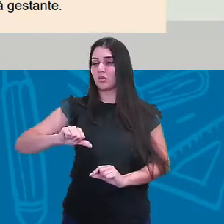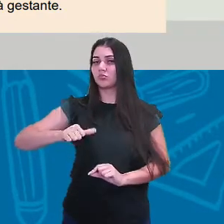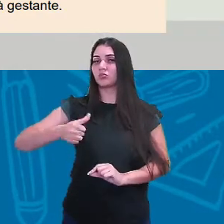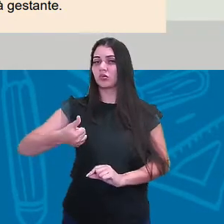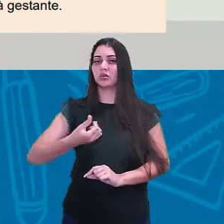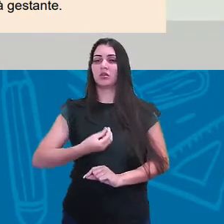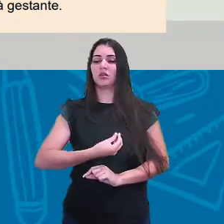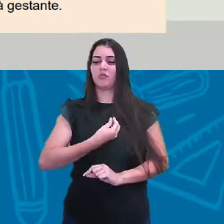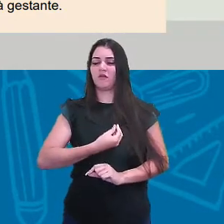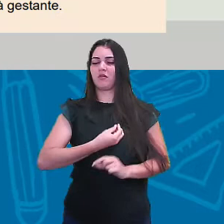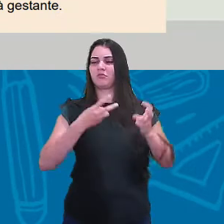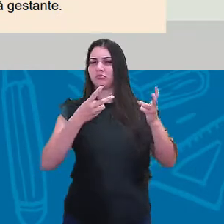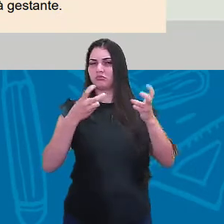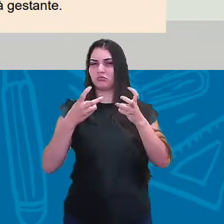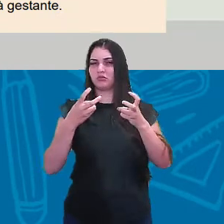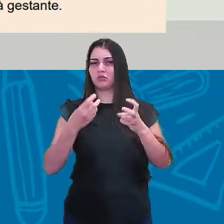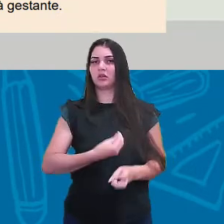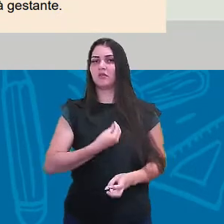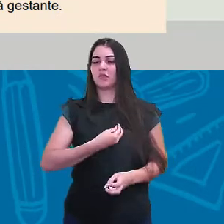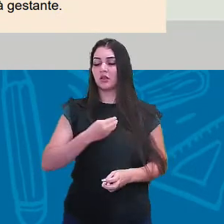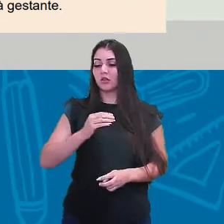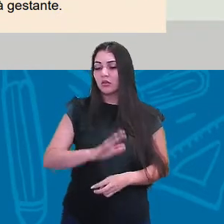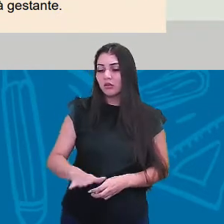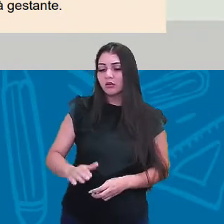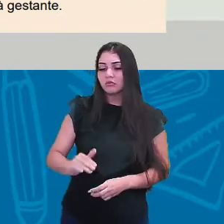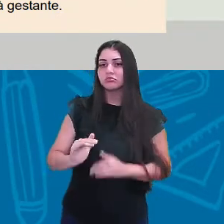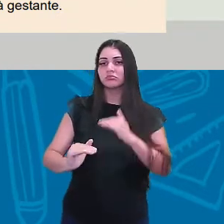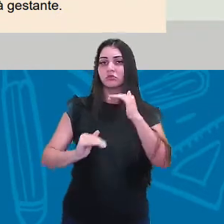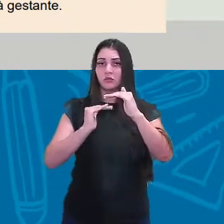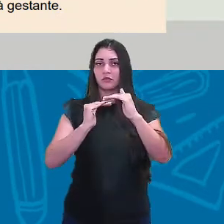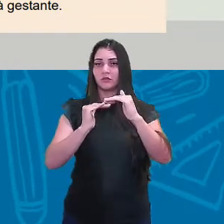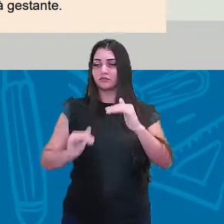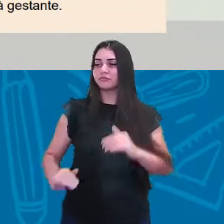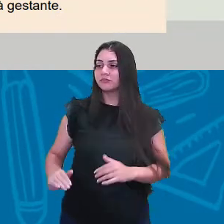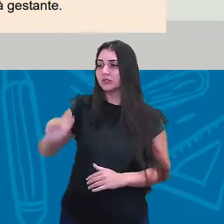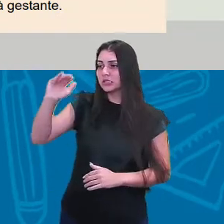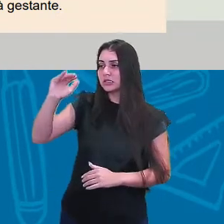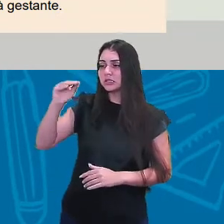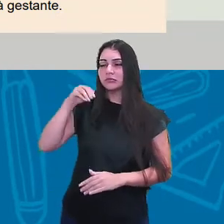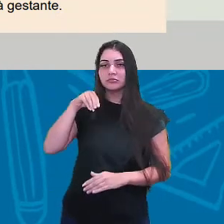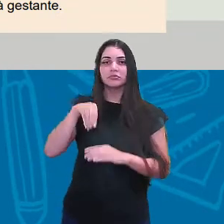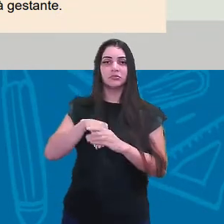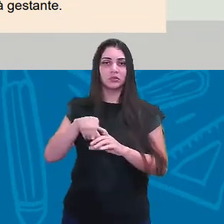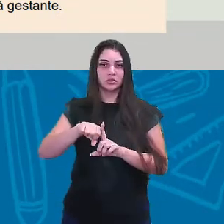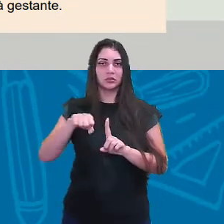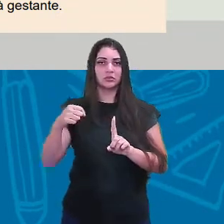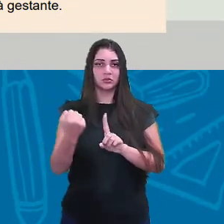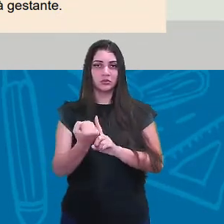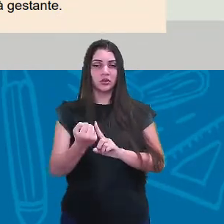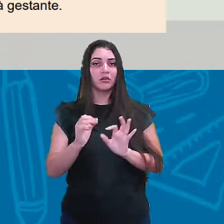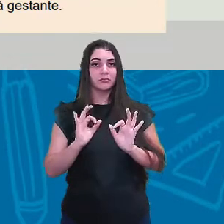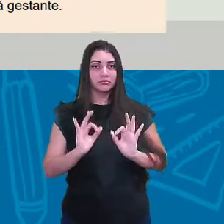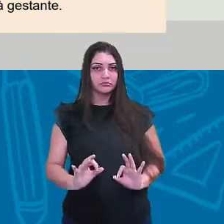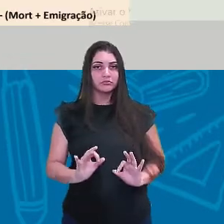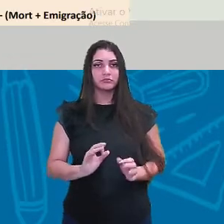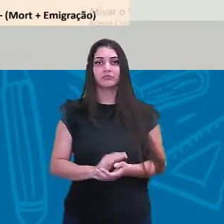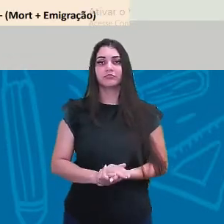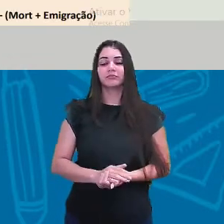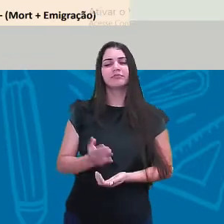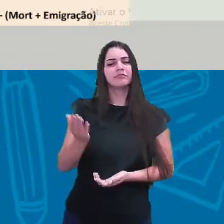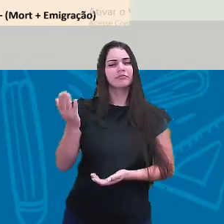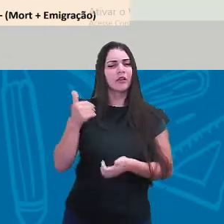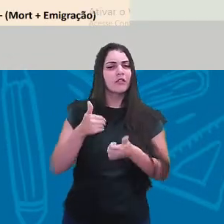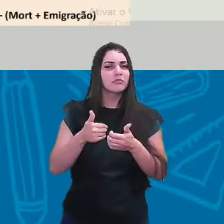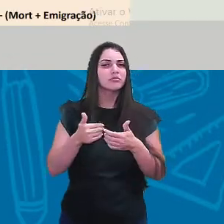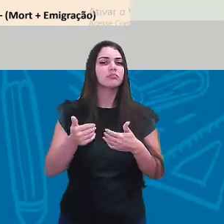vida da criança se desenvolver, crescer, fazer parte da nossa sociedade, tá bom? Então, vamos lá,